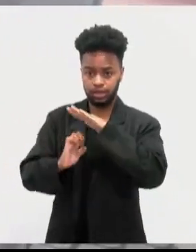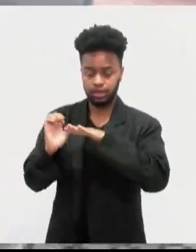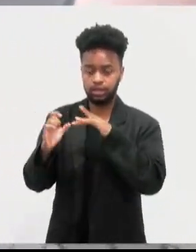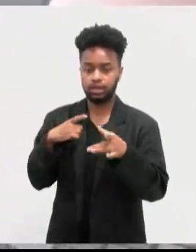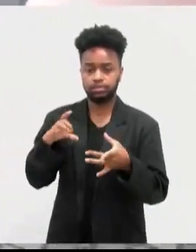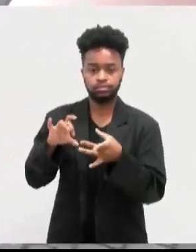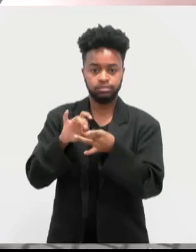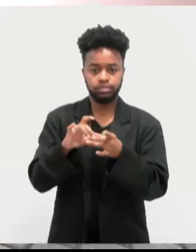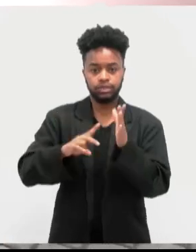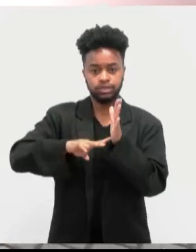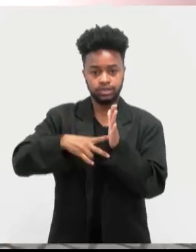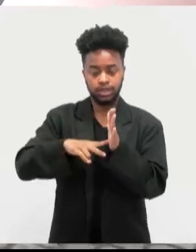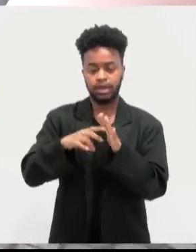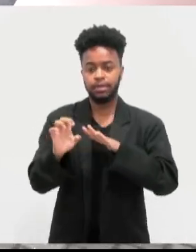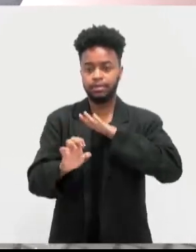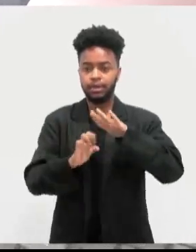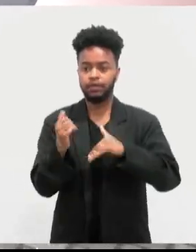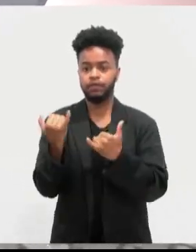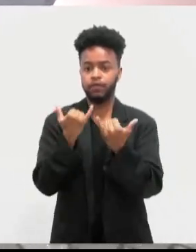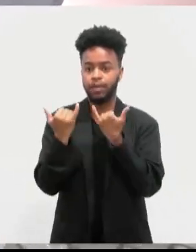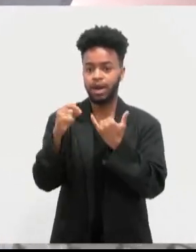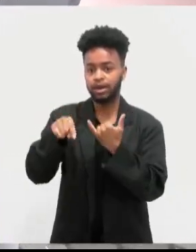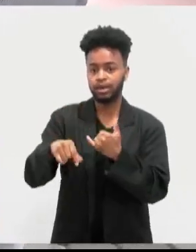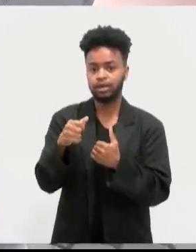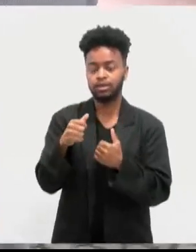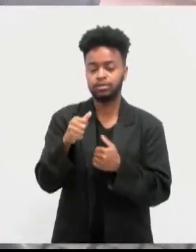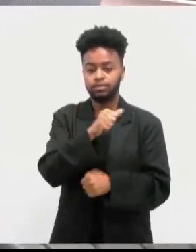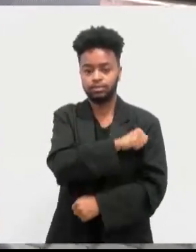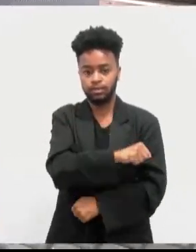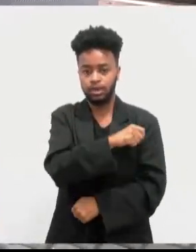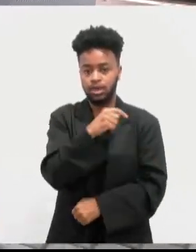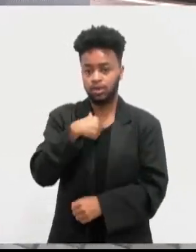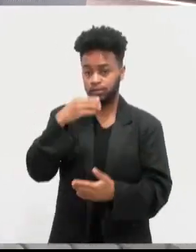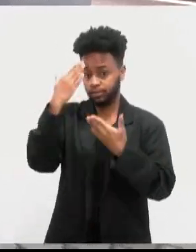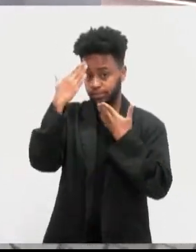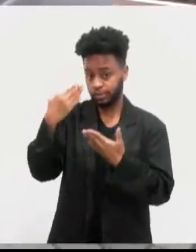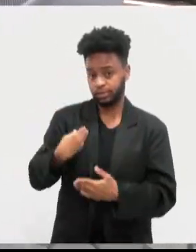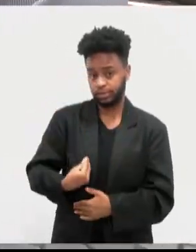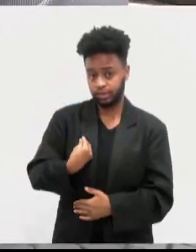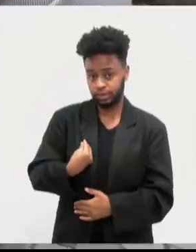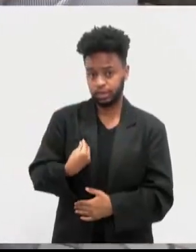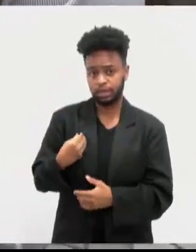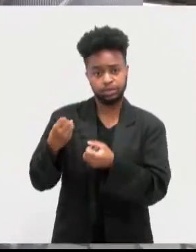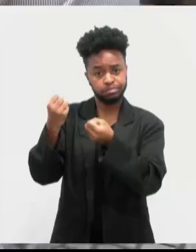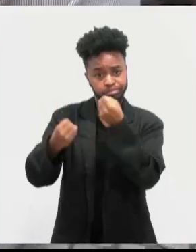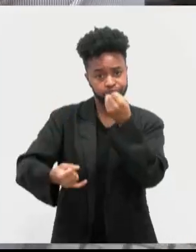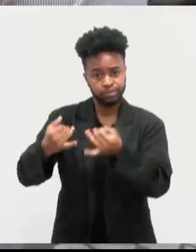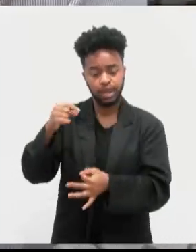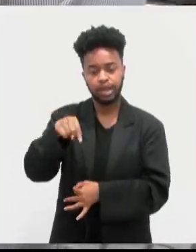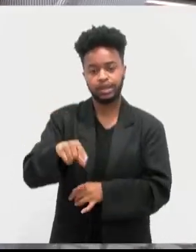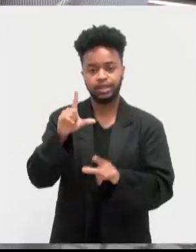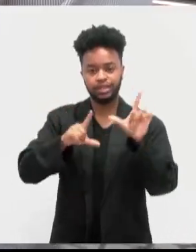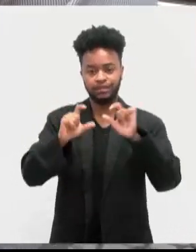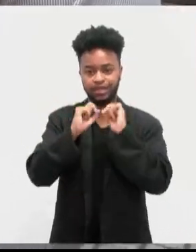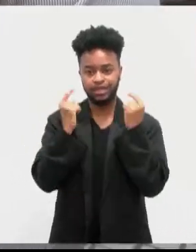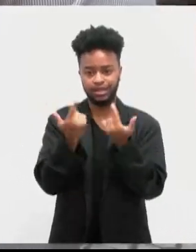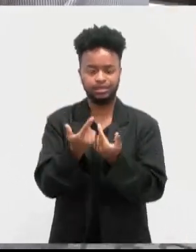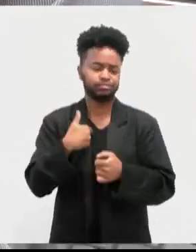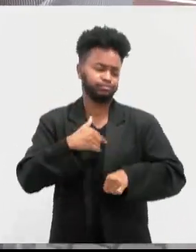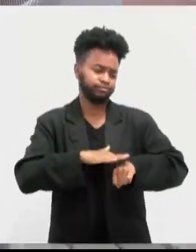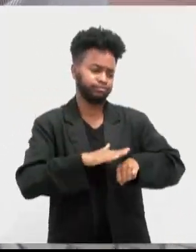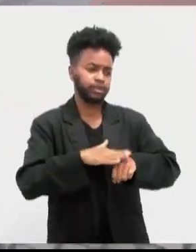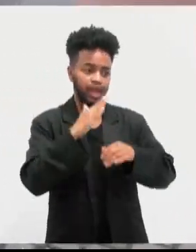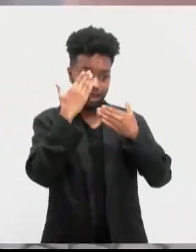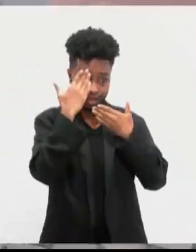sindicatos das empresas de informática do Rio de Janeiro, quero agradecer a tua presença esclarecedora aqui na TV Alerj. Não, eu que